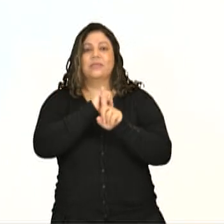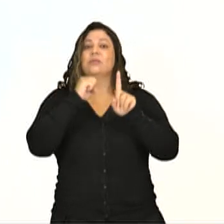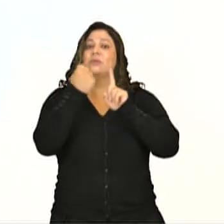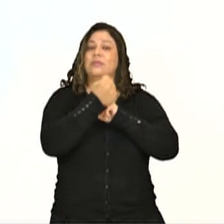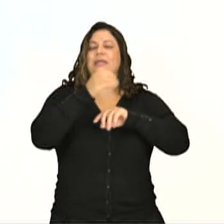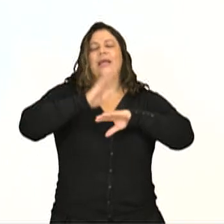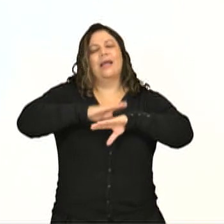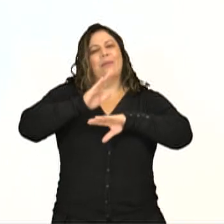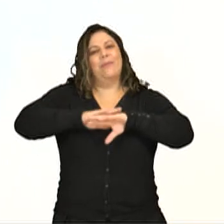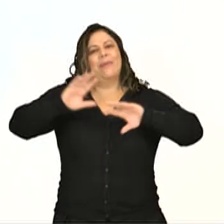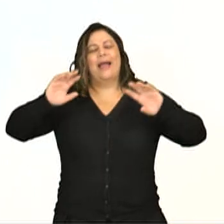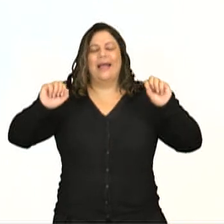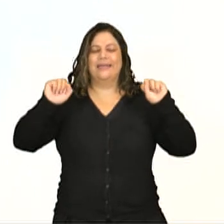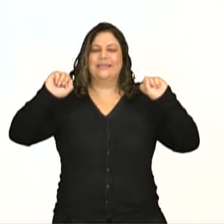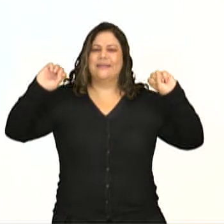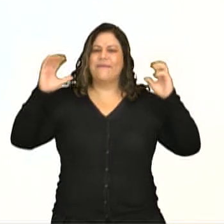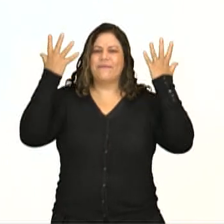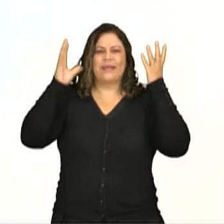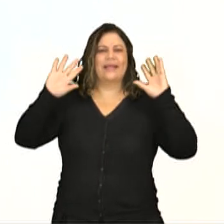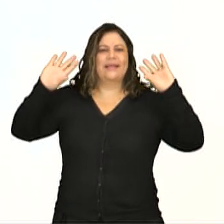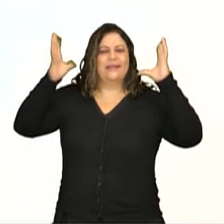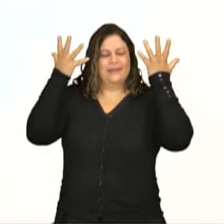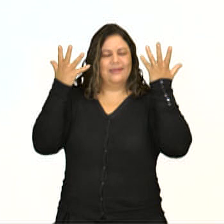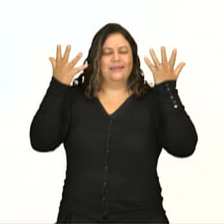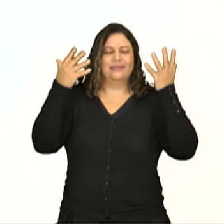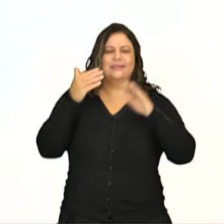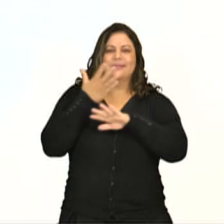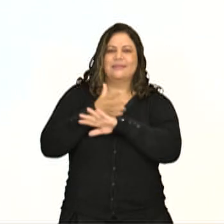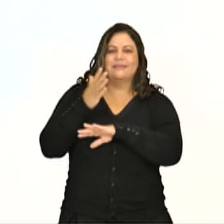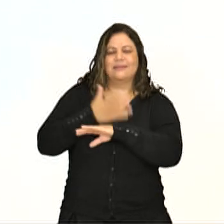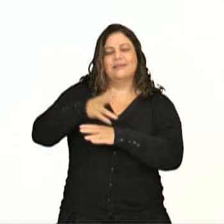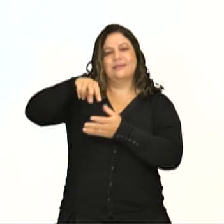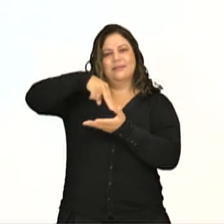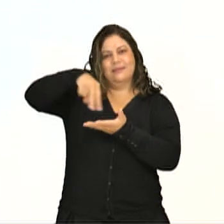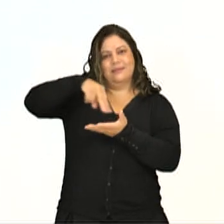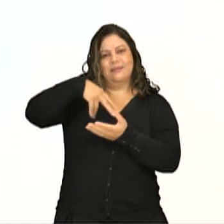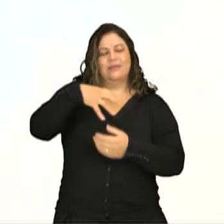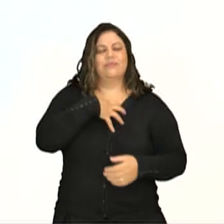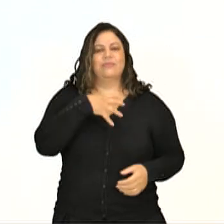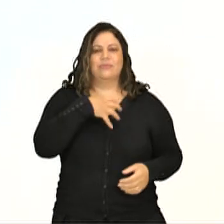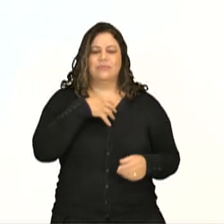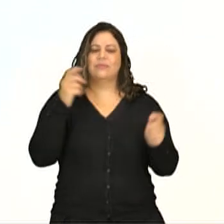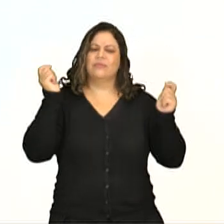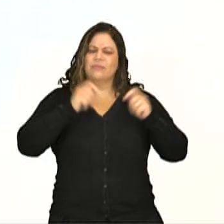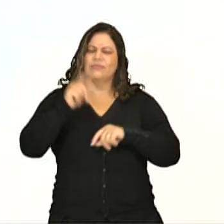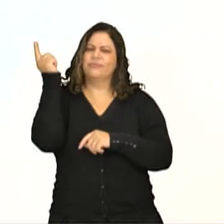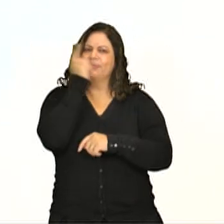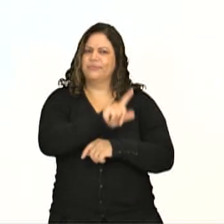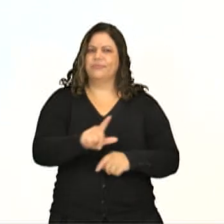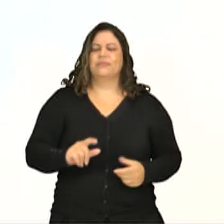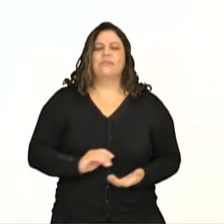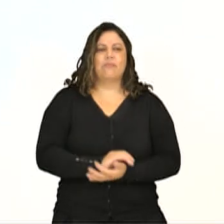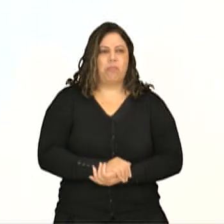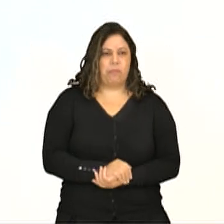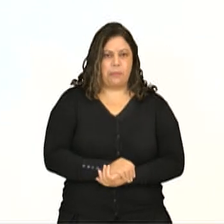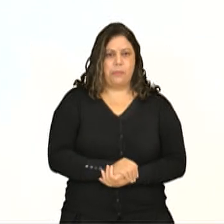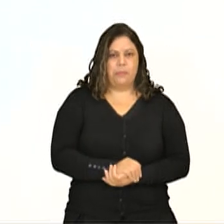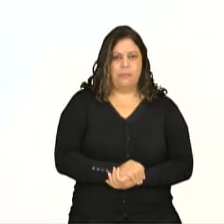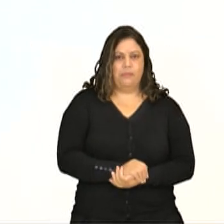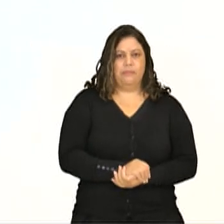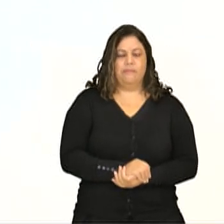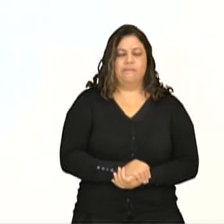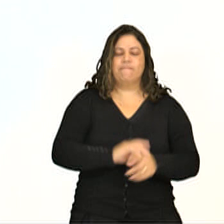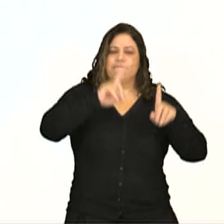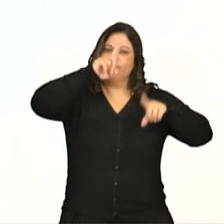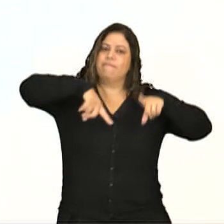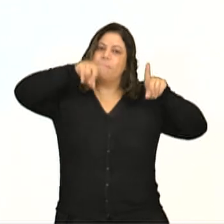festiva, mais propensa à prática de diversas formas de dançar e foi bem onde ele alcançou o seu auge. Ele tem uma